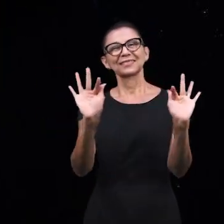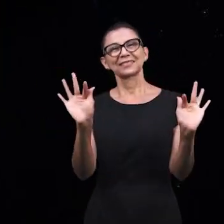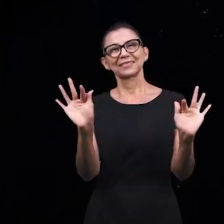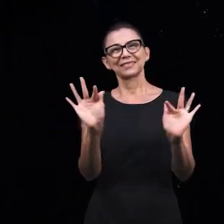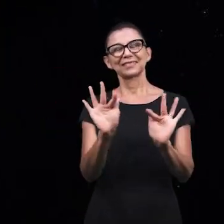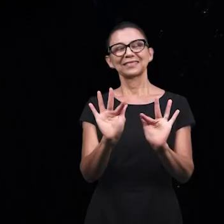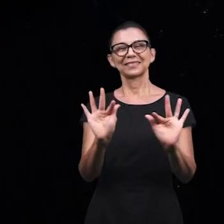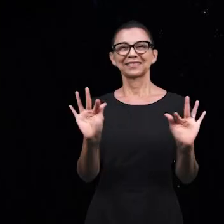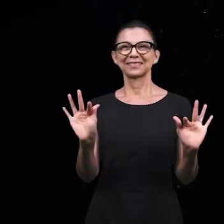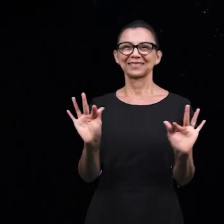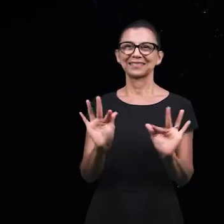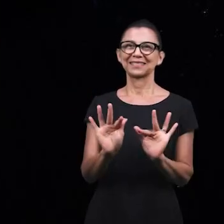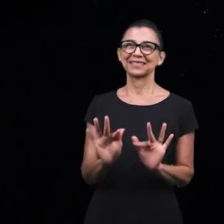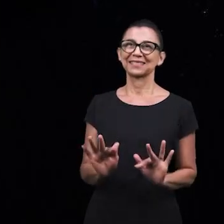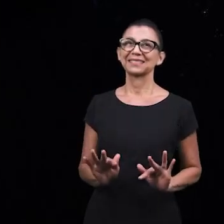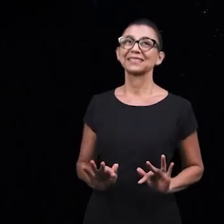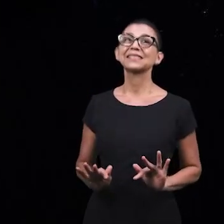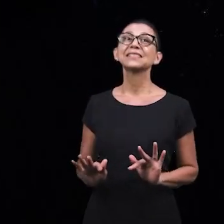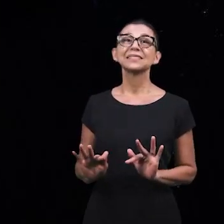feliz.